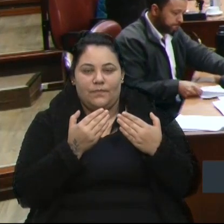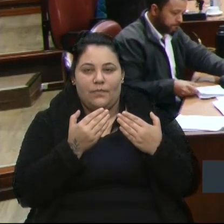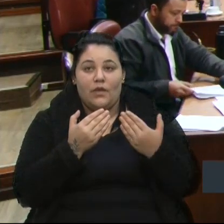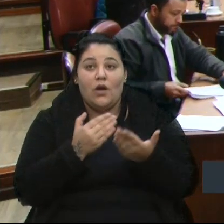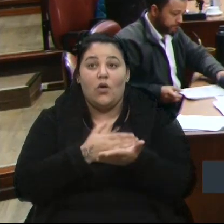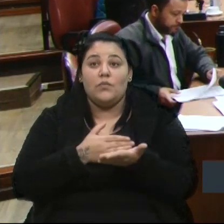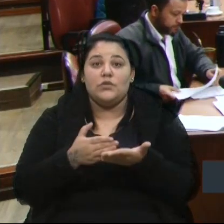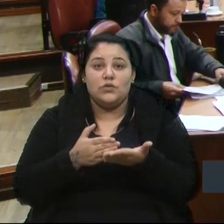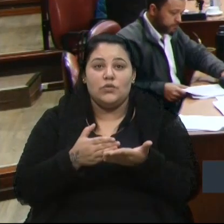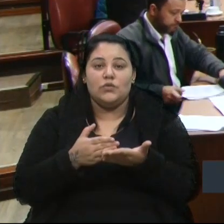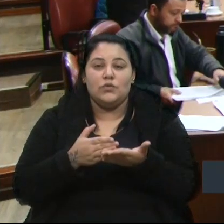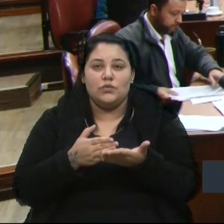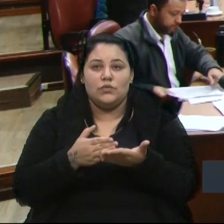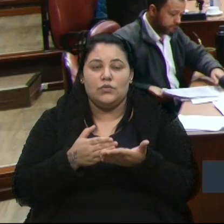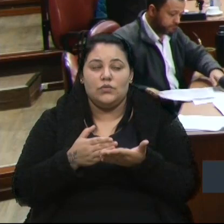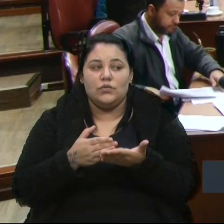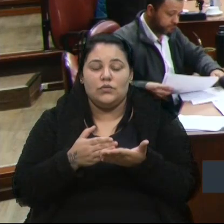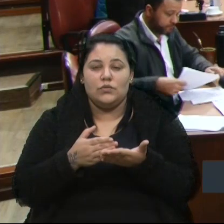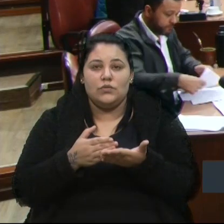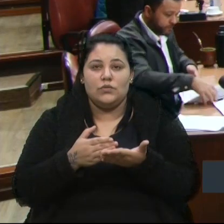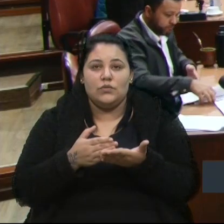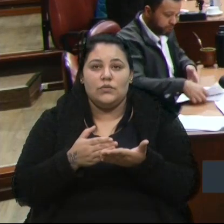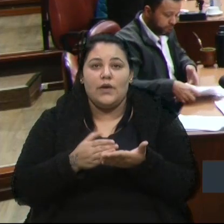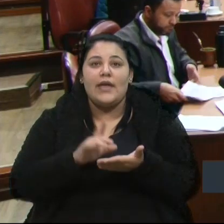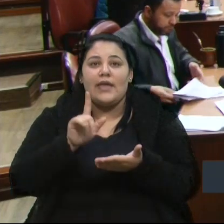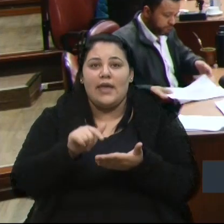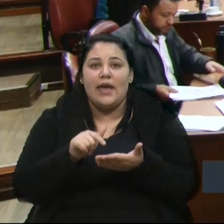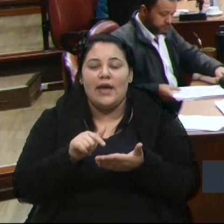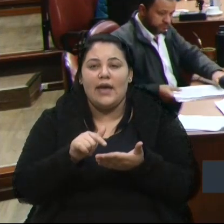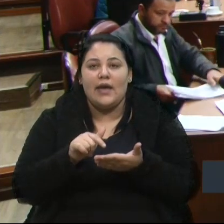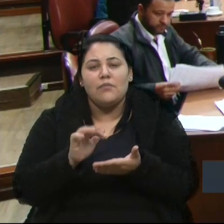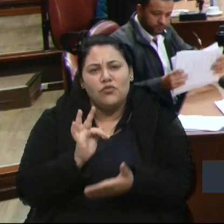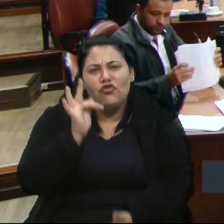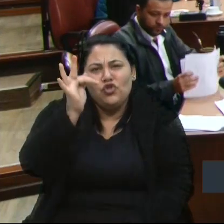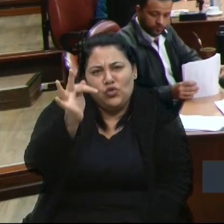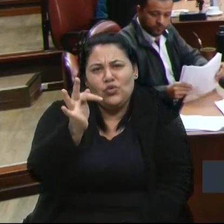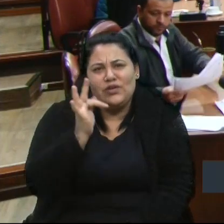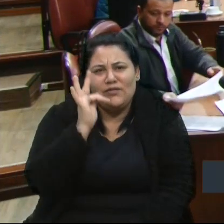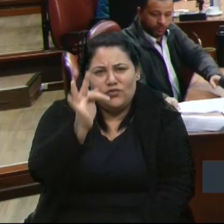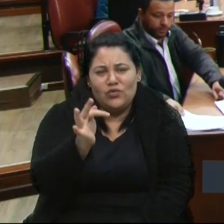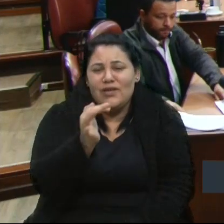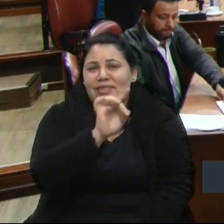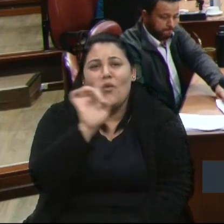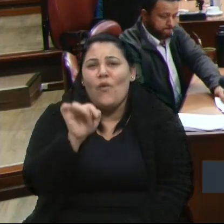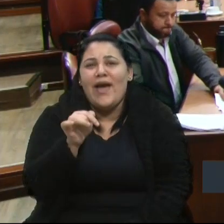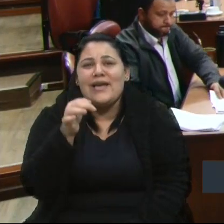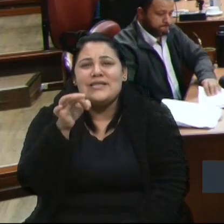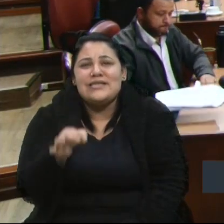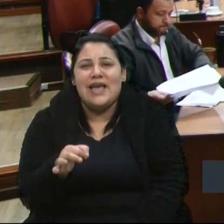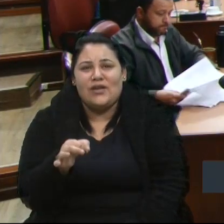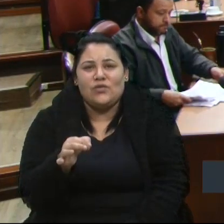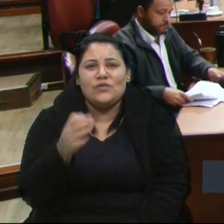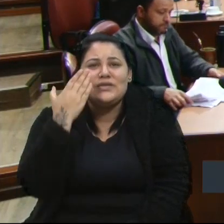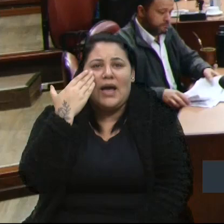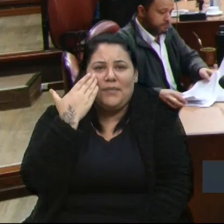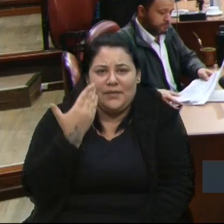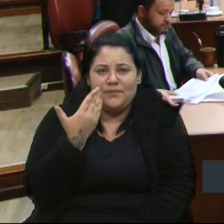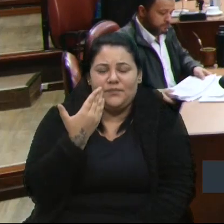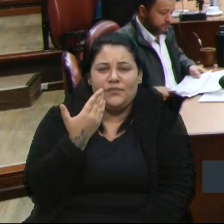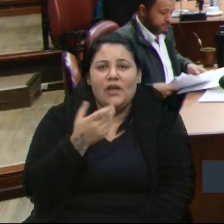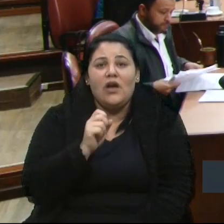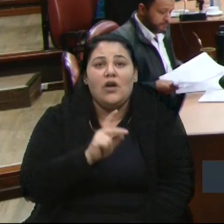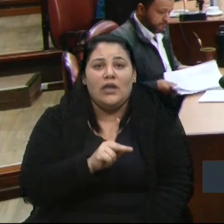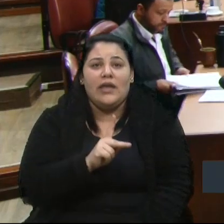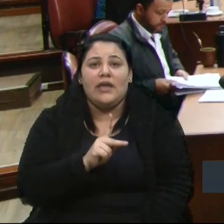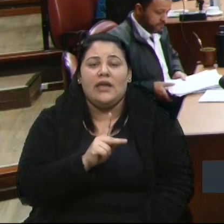sido dito que era uma previsão dos CCs, né, passou, legal, a Câmara aprovou